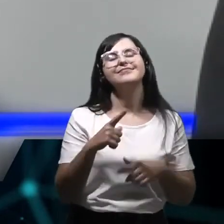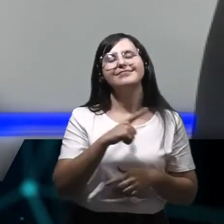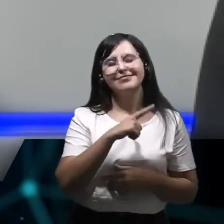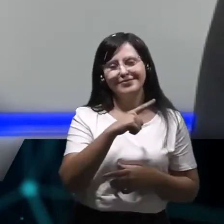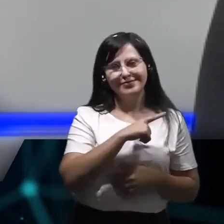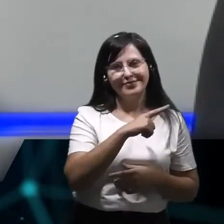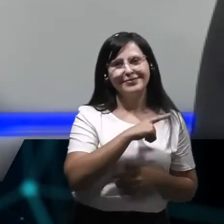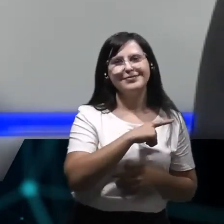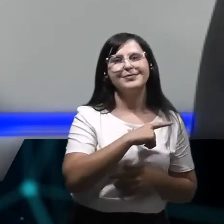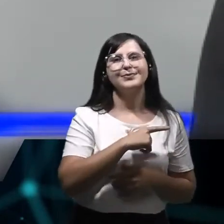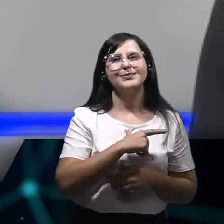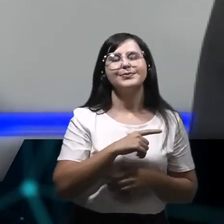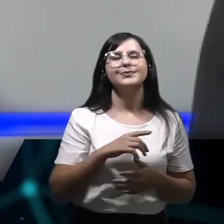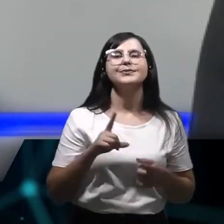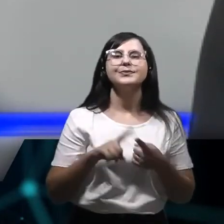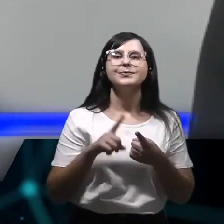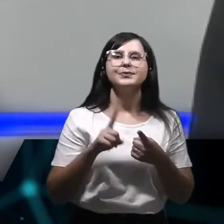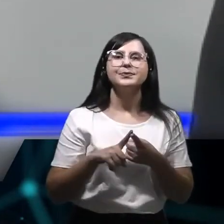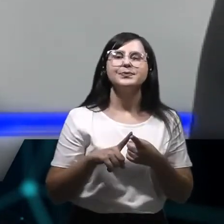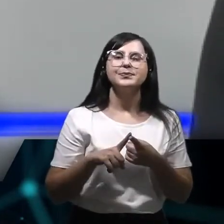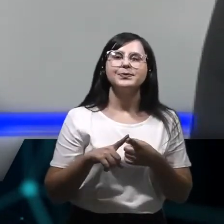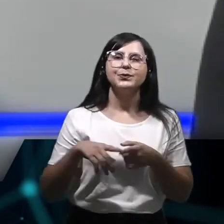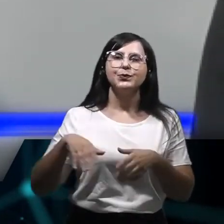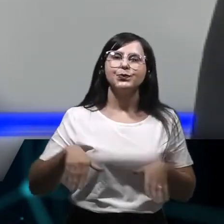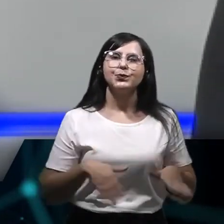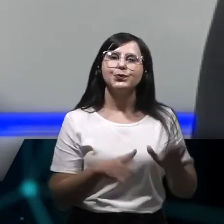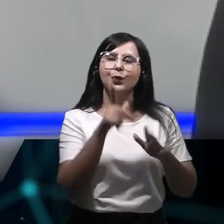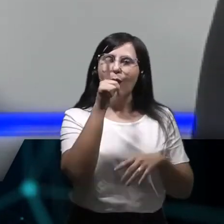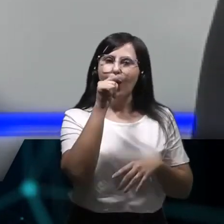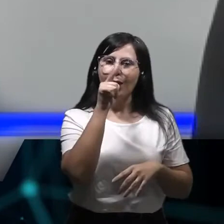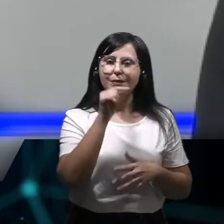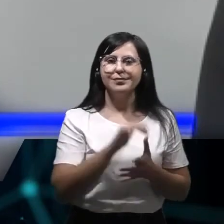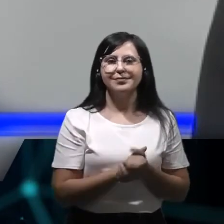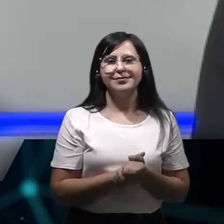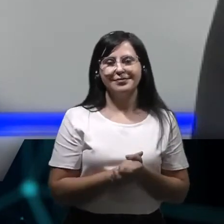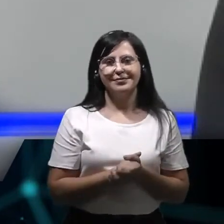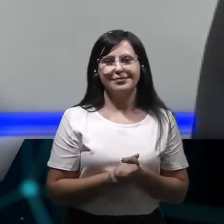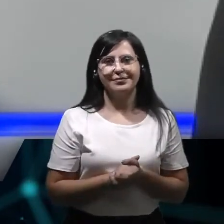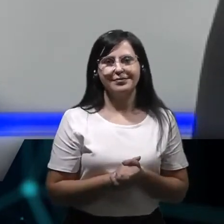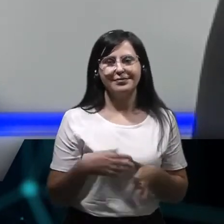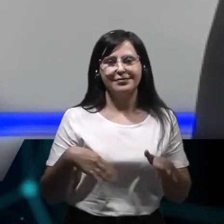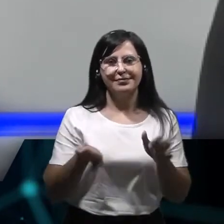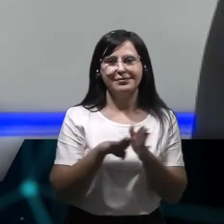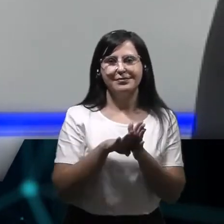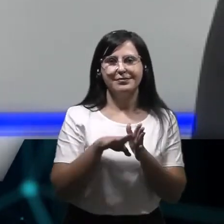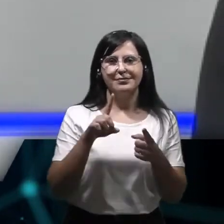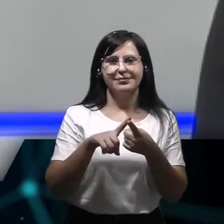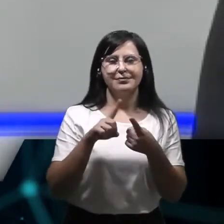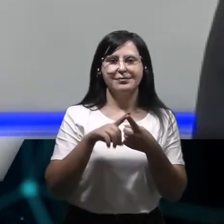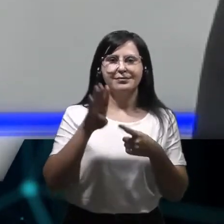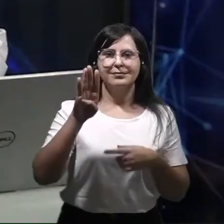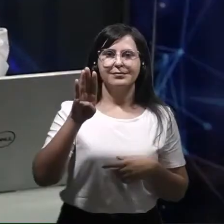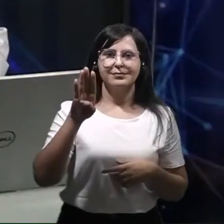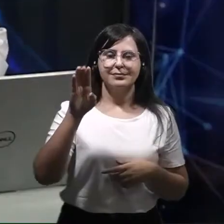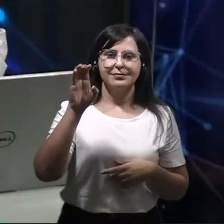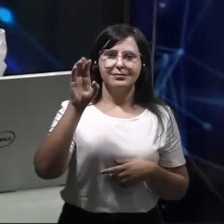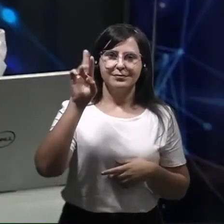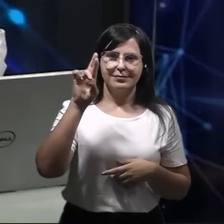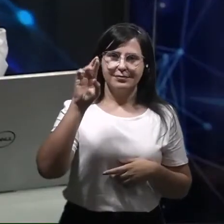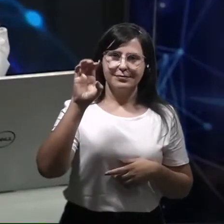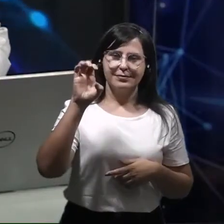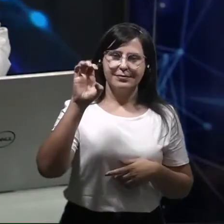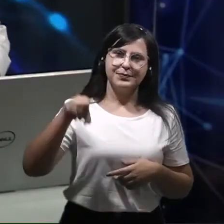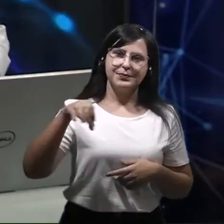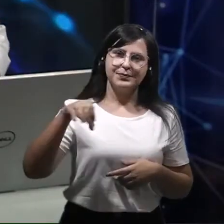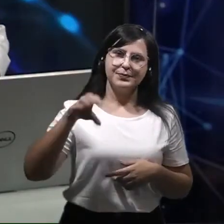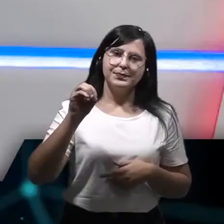Serra do Vento e água do São Francisco. E logo, logo vai chegar no Brejo Sede. Candidato Roberto, 1